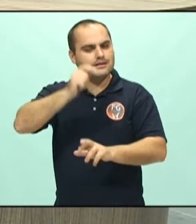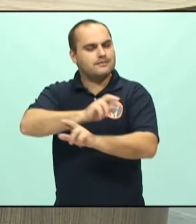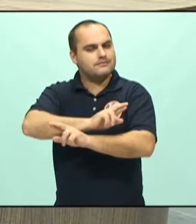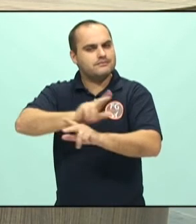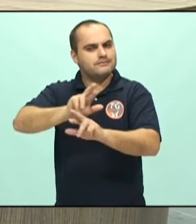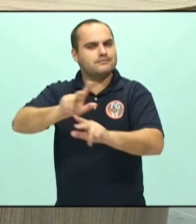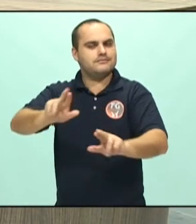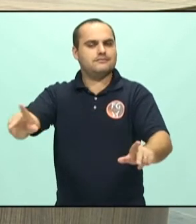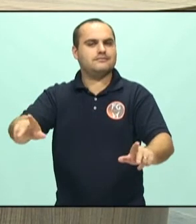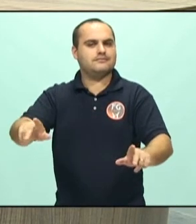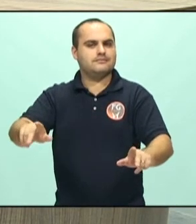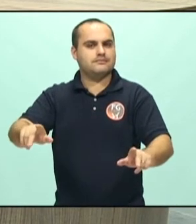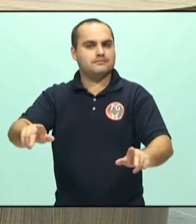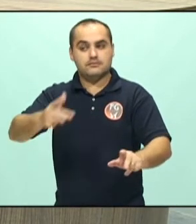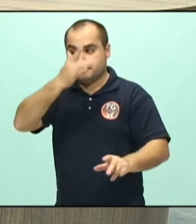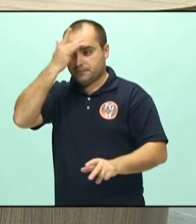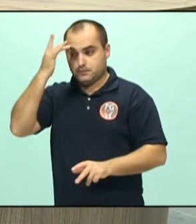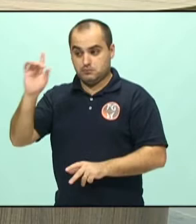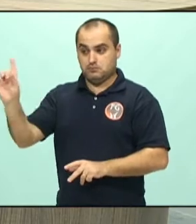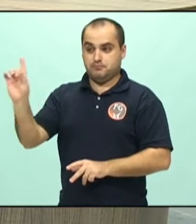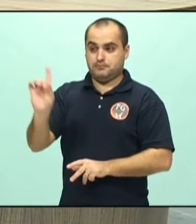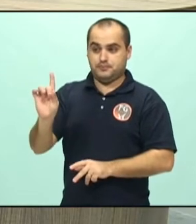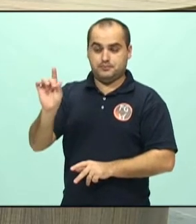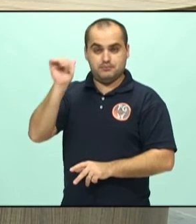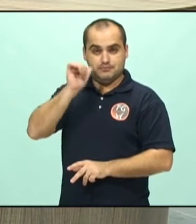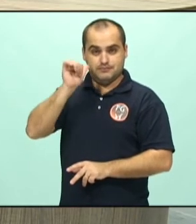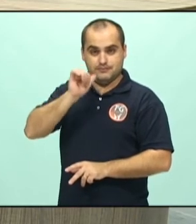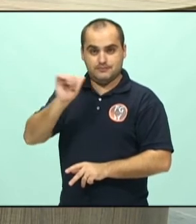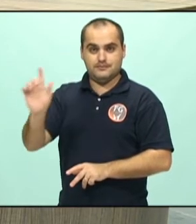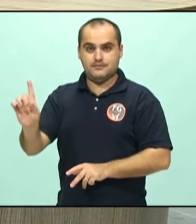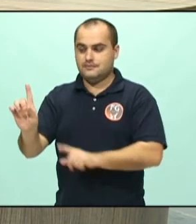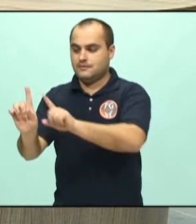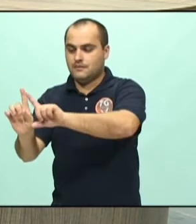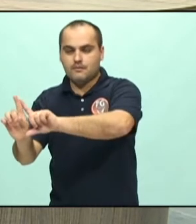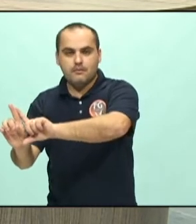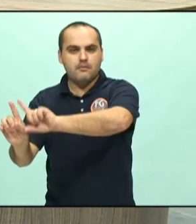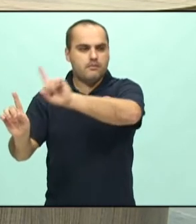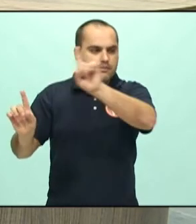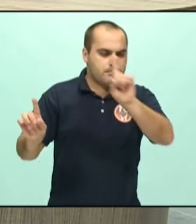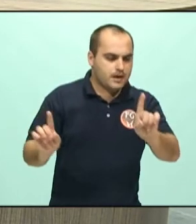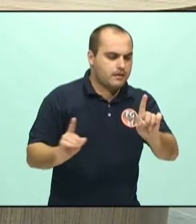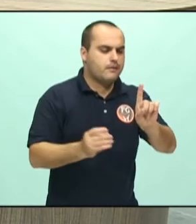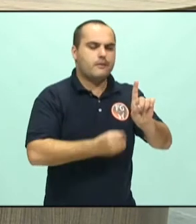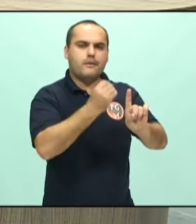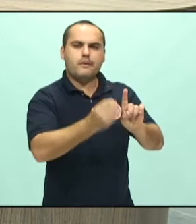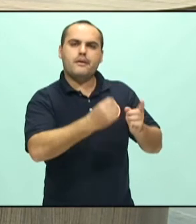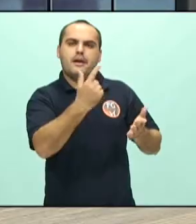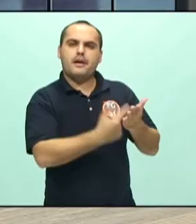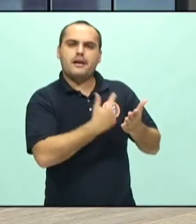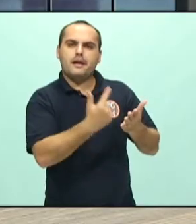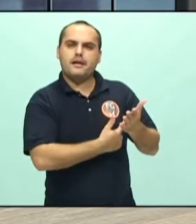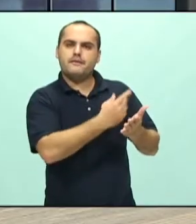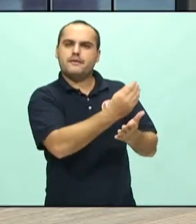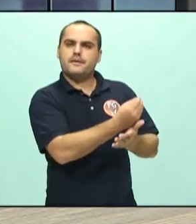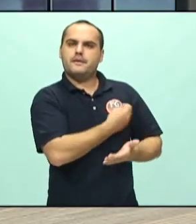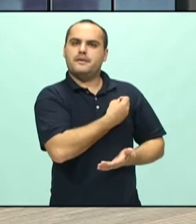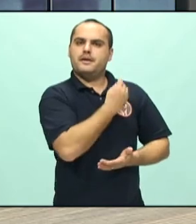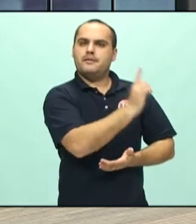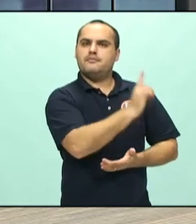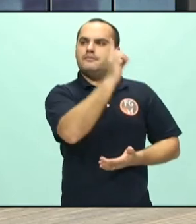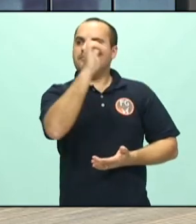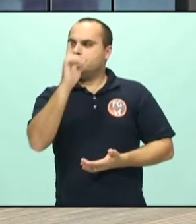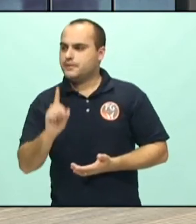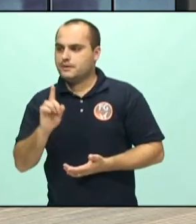o papel de personagens femininas até como essas personagens saíram das páginas dos livros para tornar-se